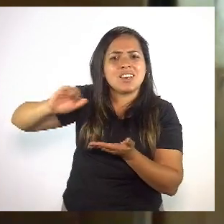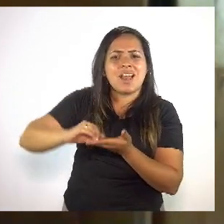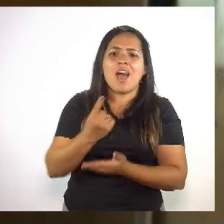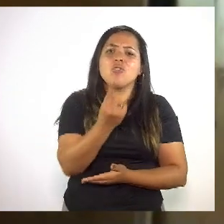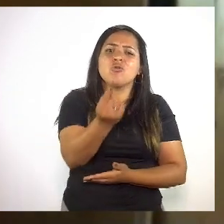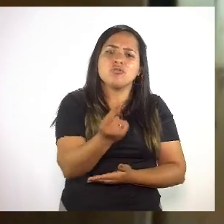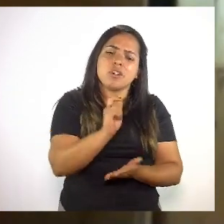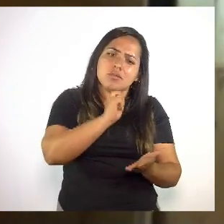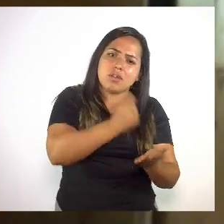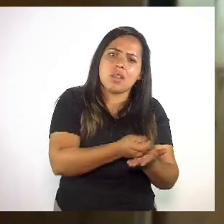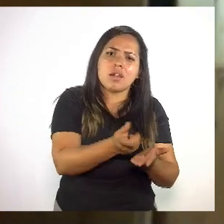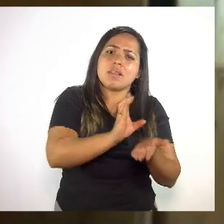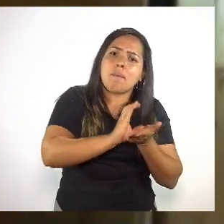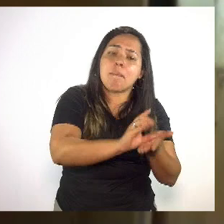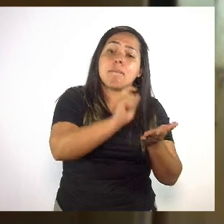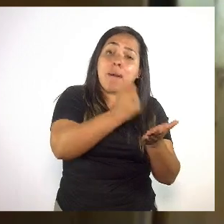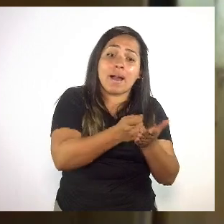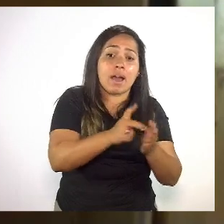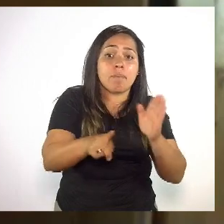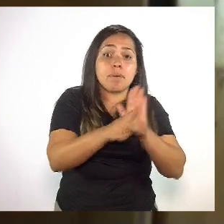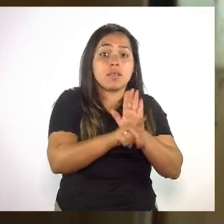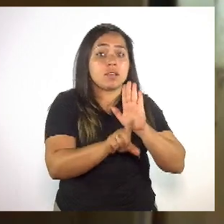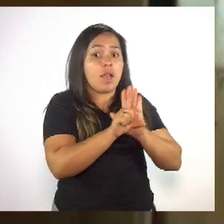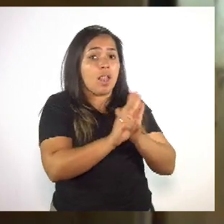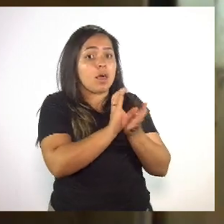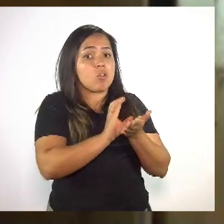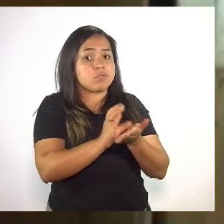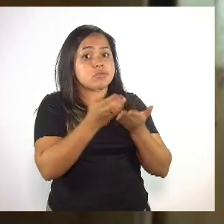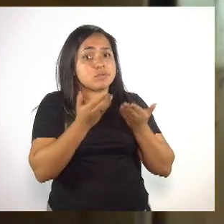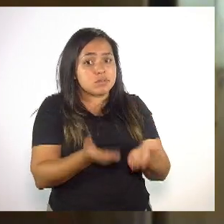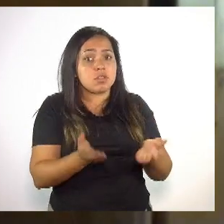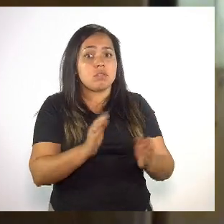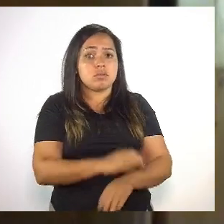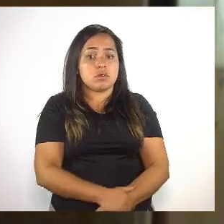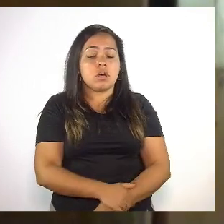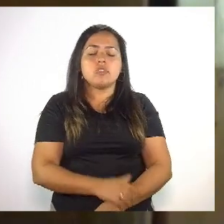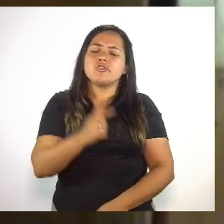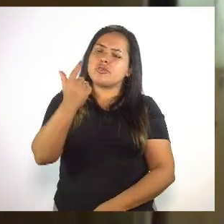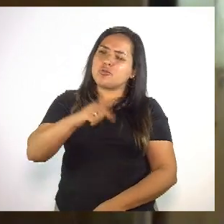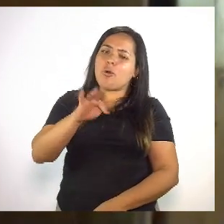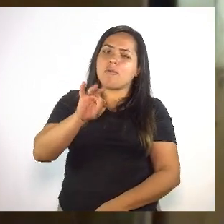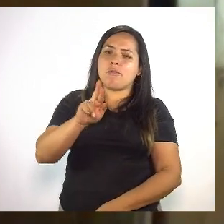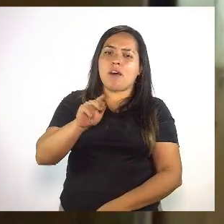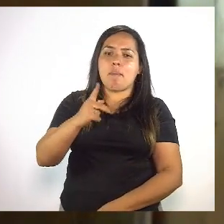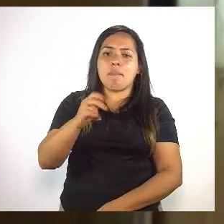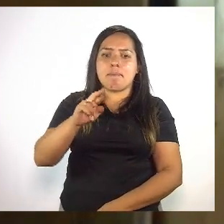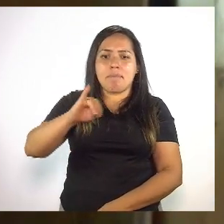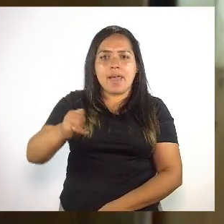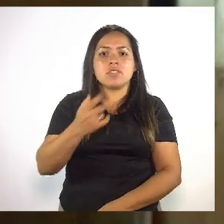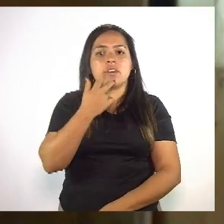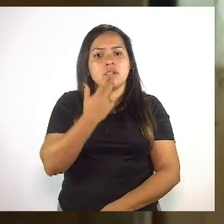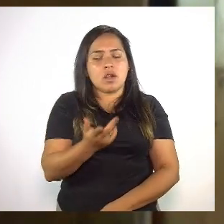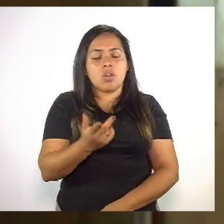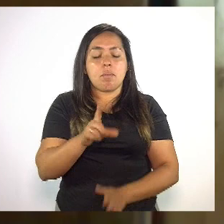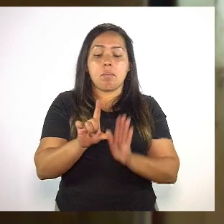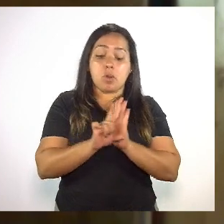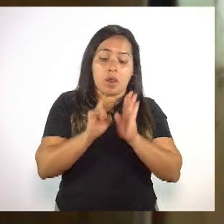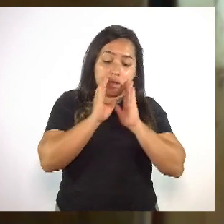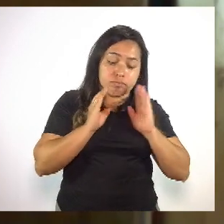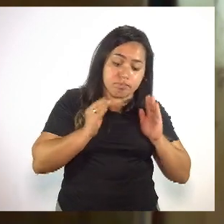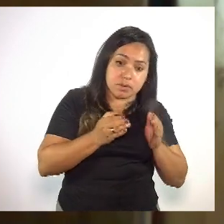da aplicação constitucional na ciência e tecnologia, na FAPERJ, por lei